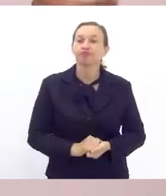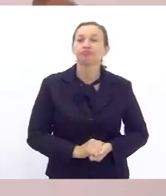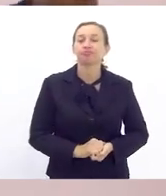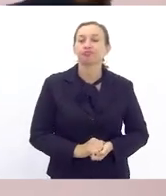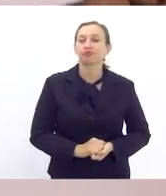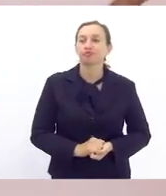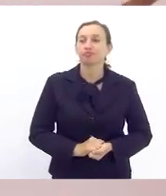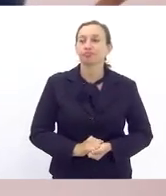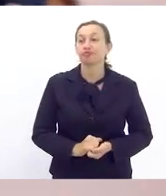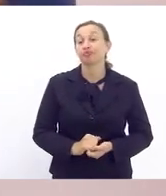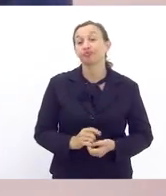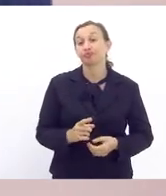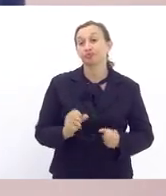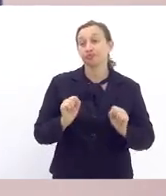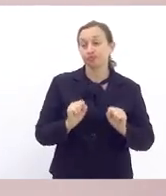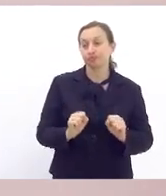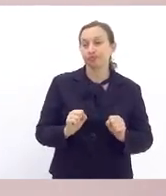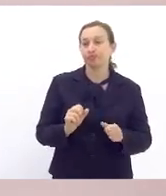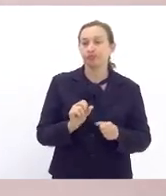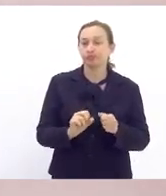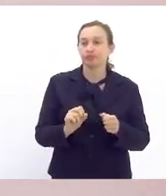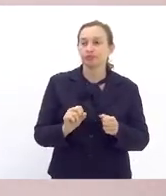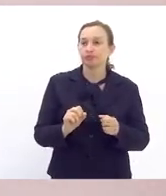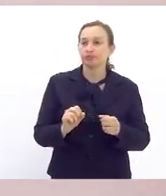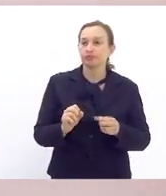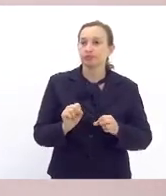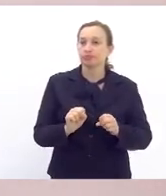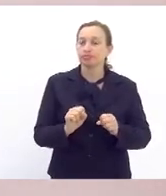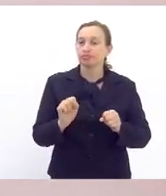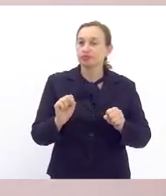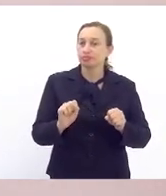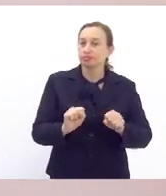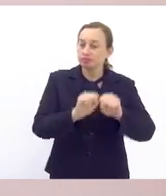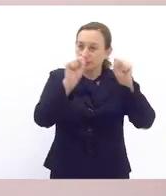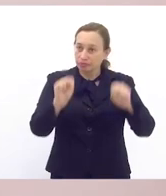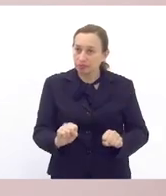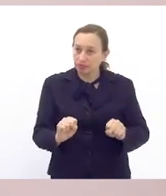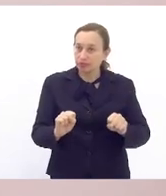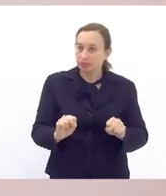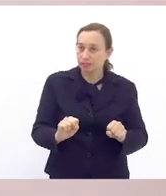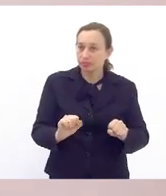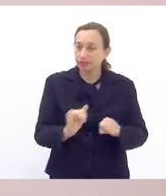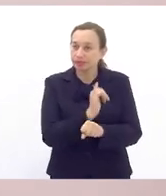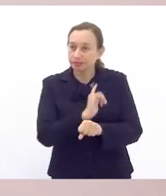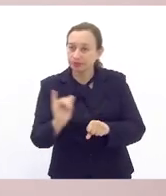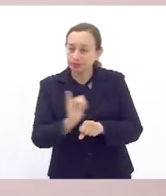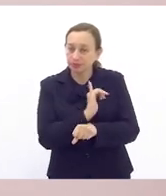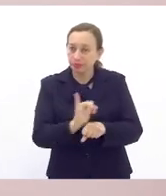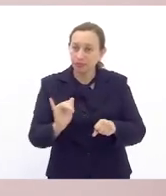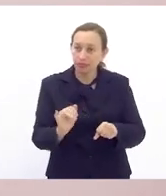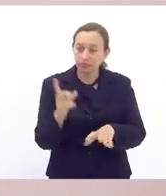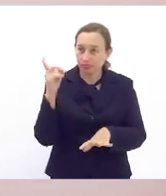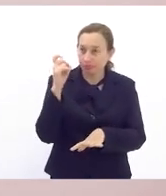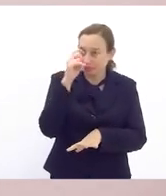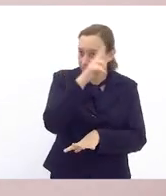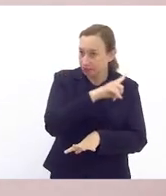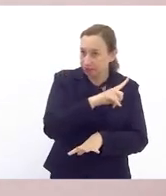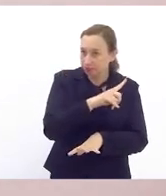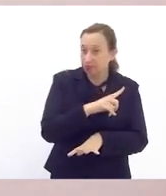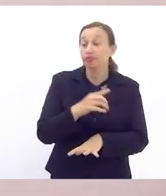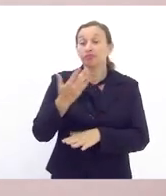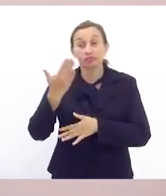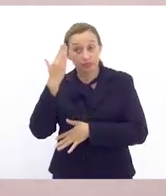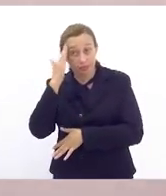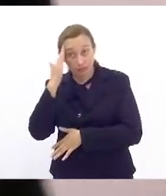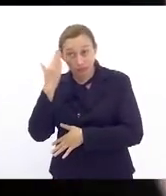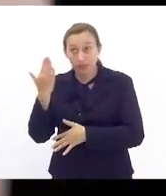executivo da cidade pode fazer foi o sistema de manobra mas instalou-se um caos mediante que estava acontecendo a gente entende exatamente o papel de vocês